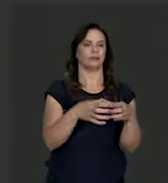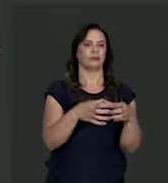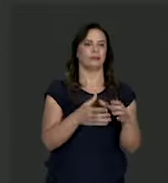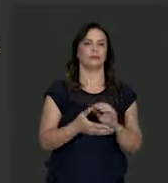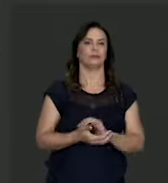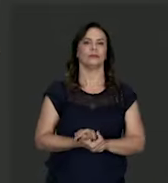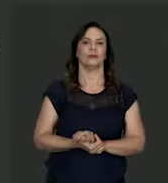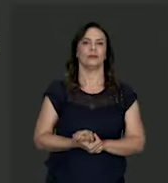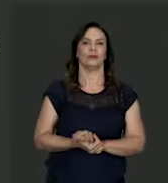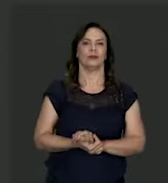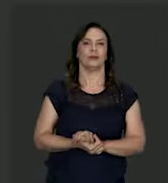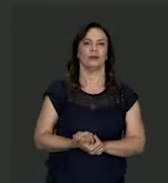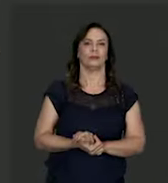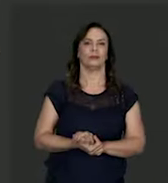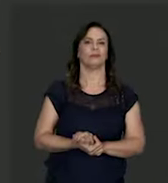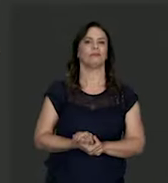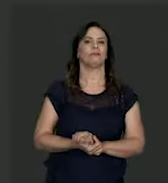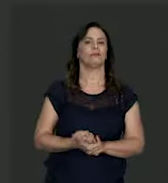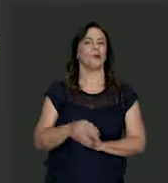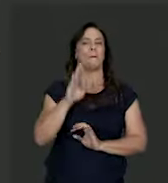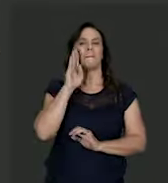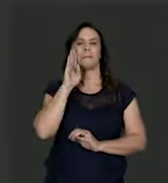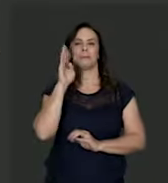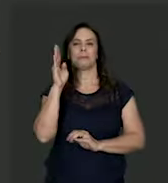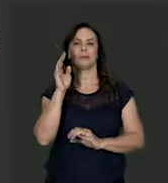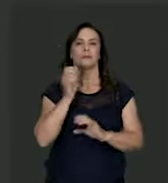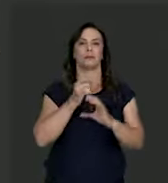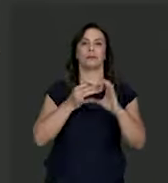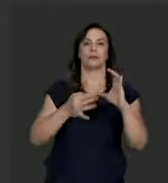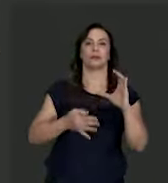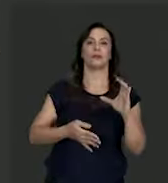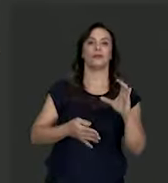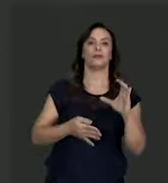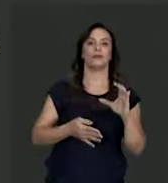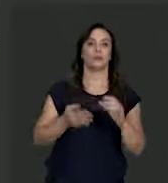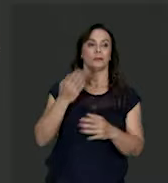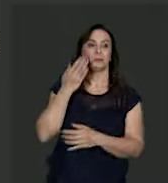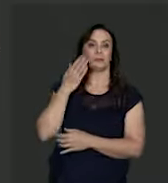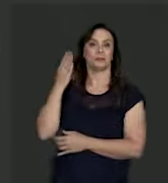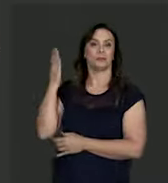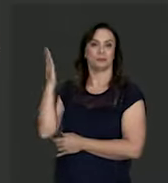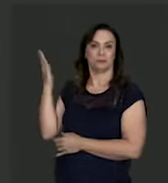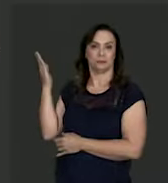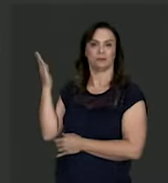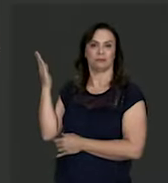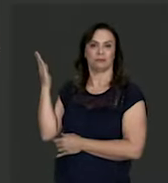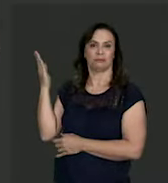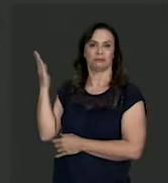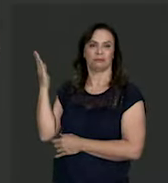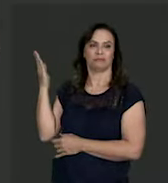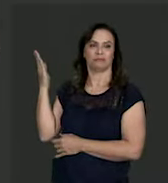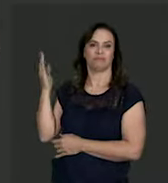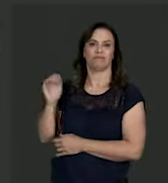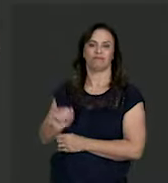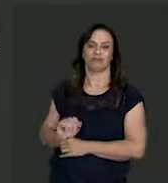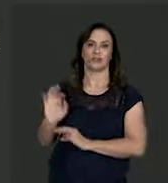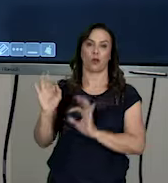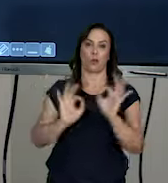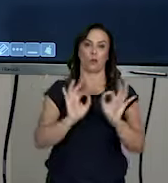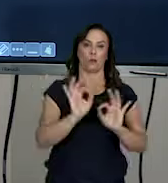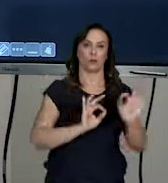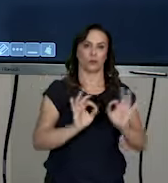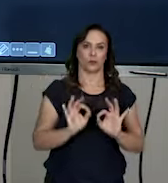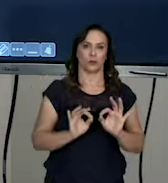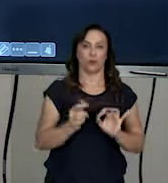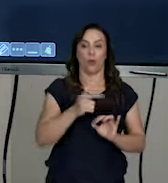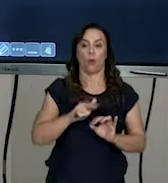ele tem como principal característica essa estrutura aqui, ó. Existe outro grupo de